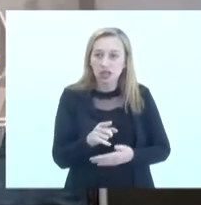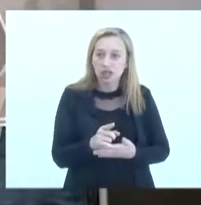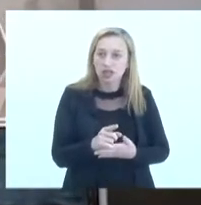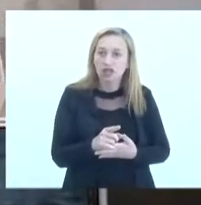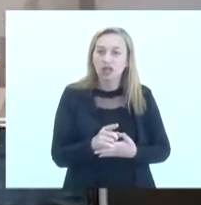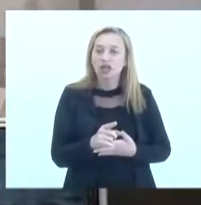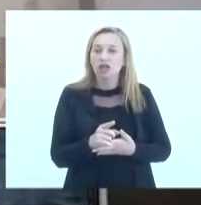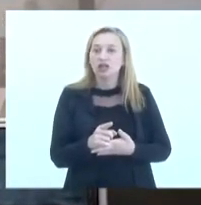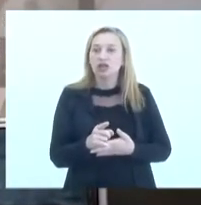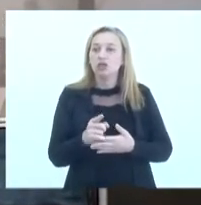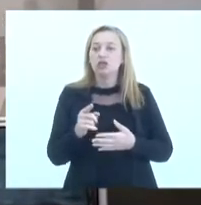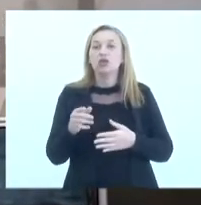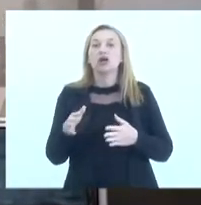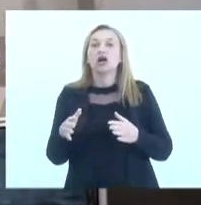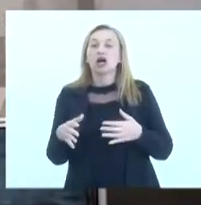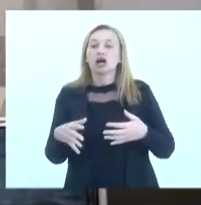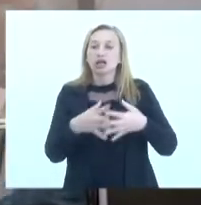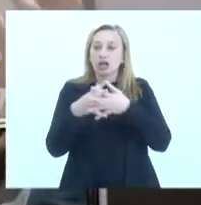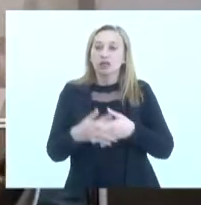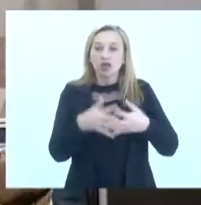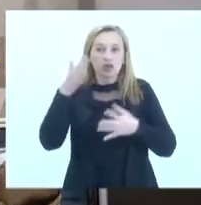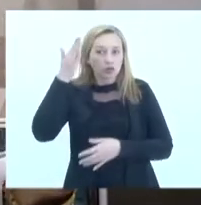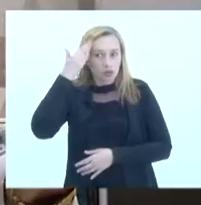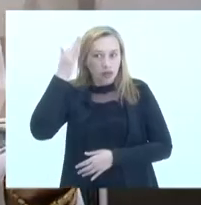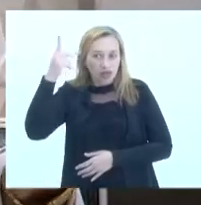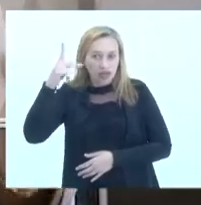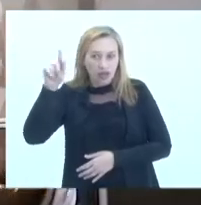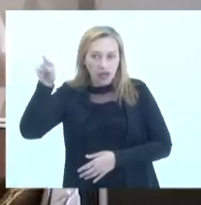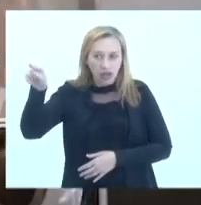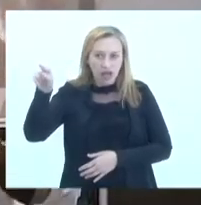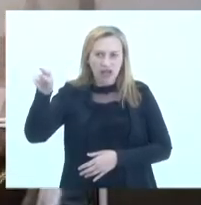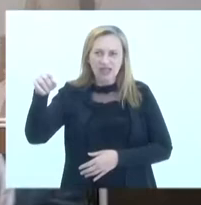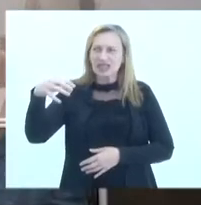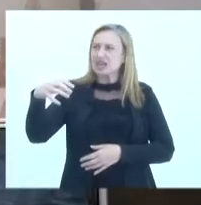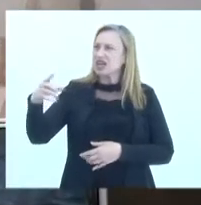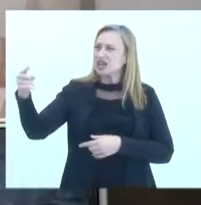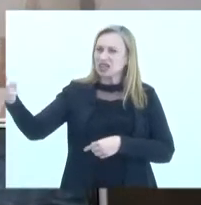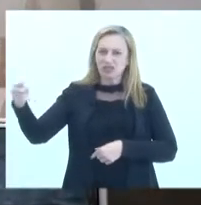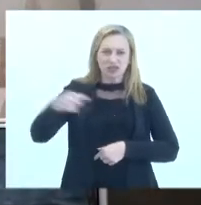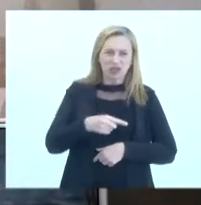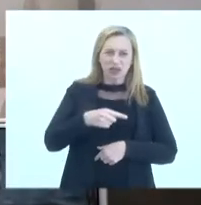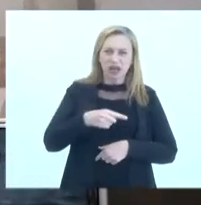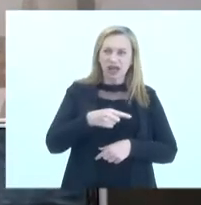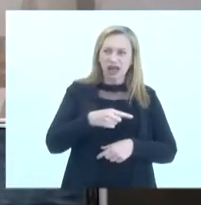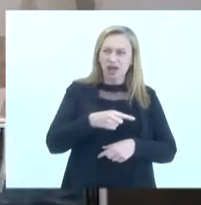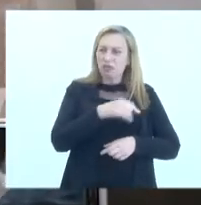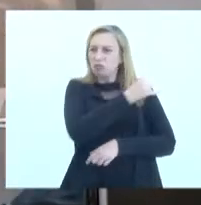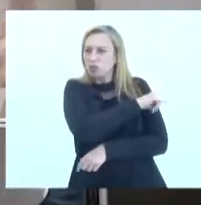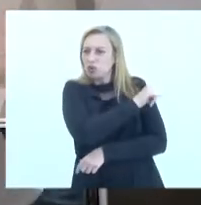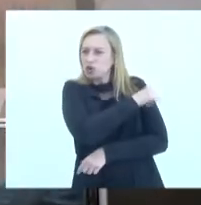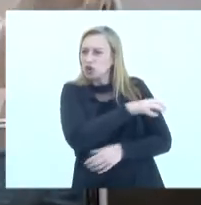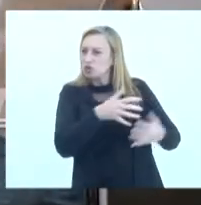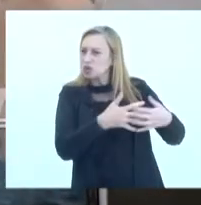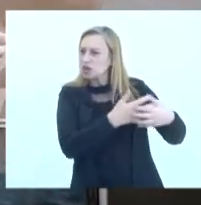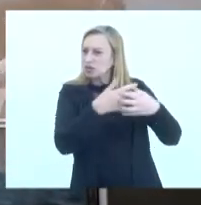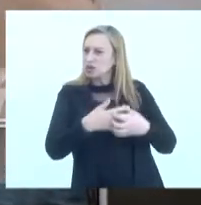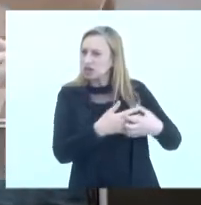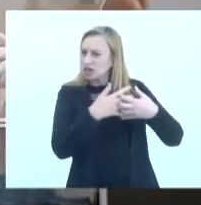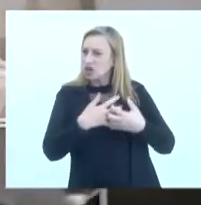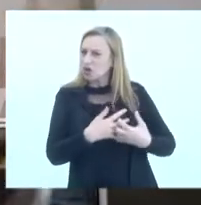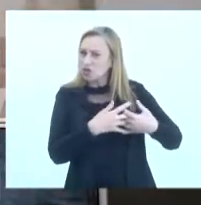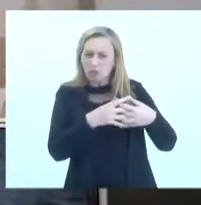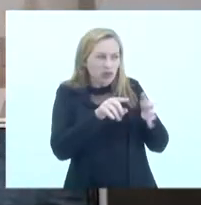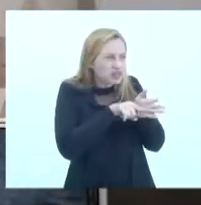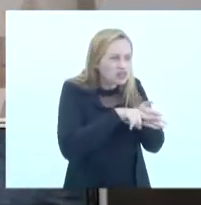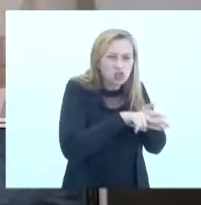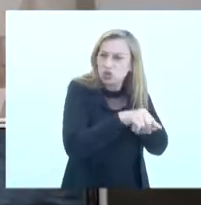Paraná, não faz sentido você trazer um caminhão no Rio para poder fazer uma vistoria. Então, o que foi mais fácil? Uma demanda antiga nossa que a gente